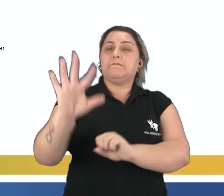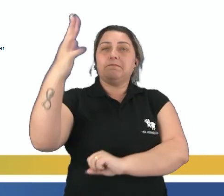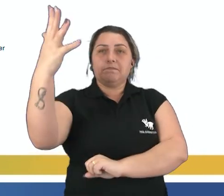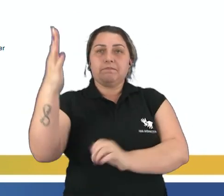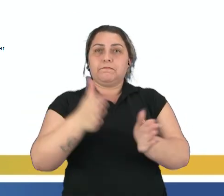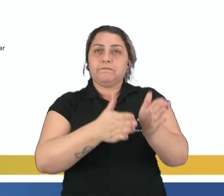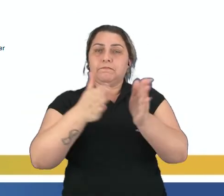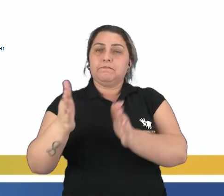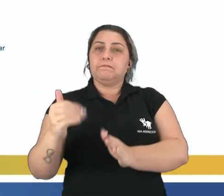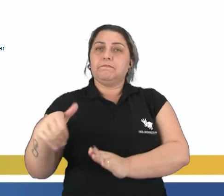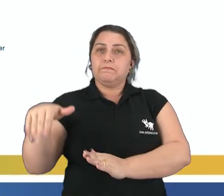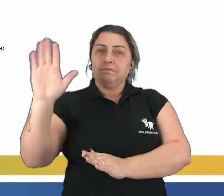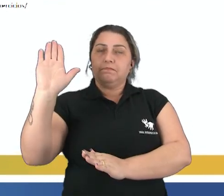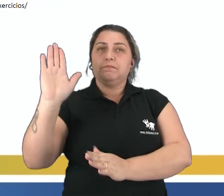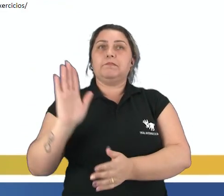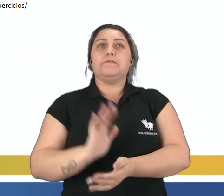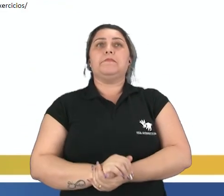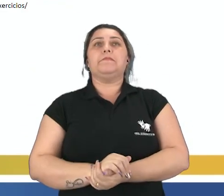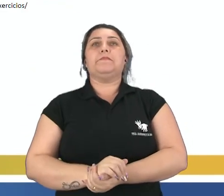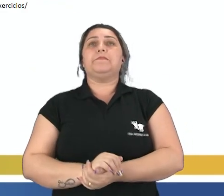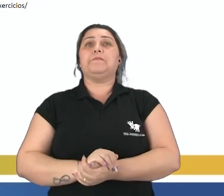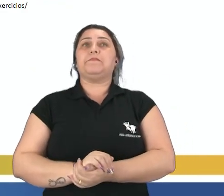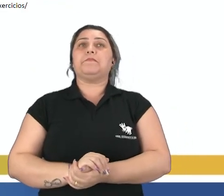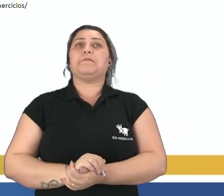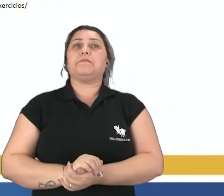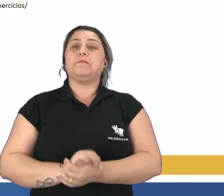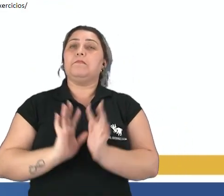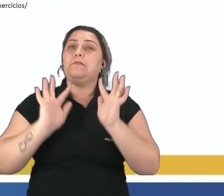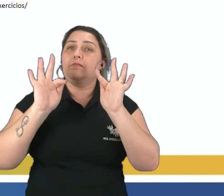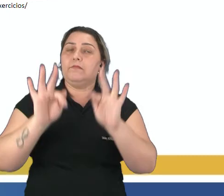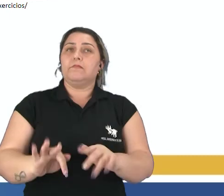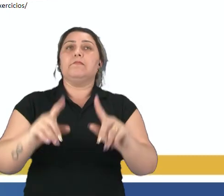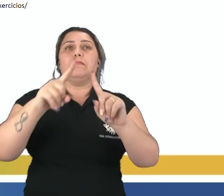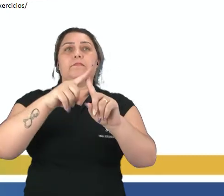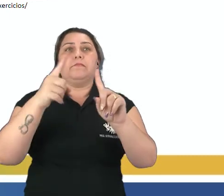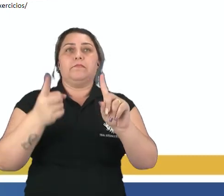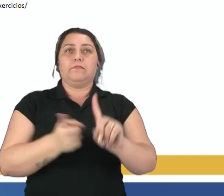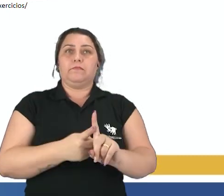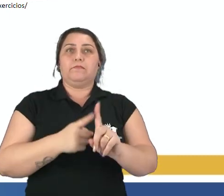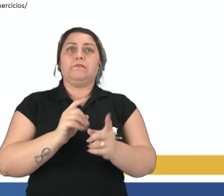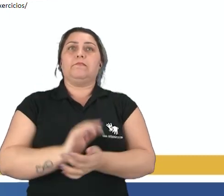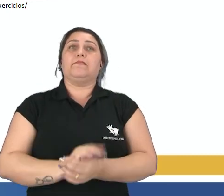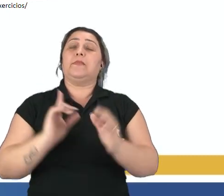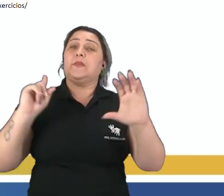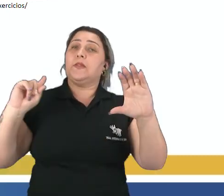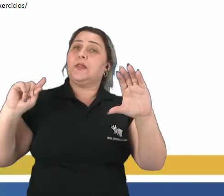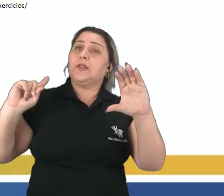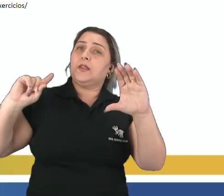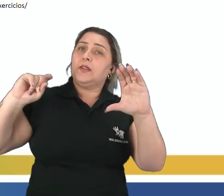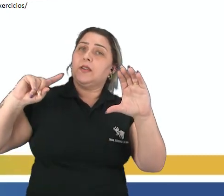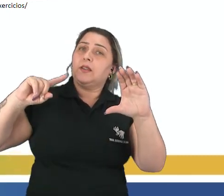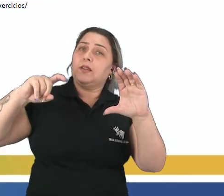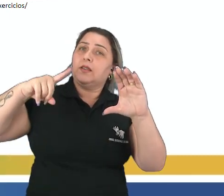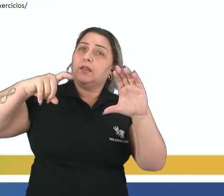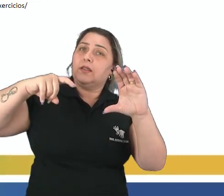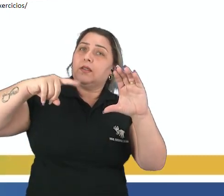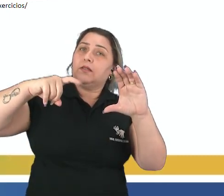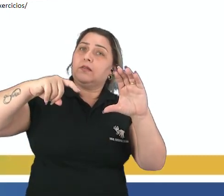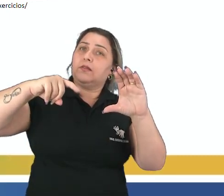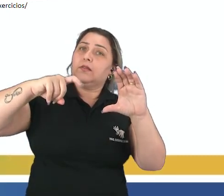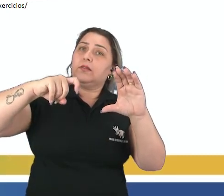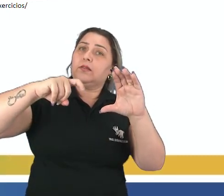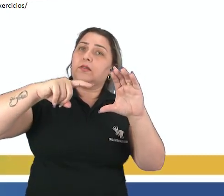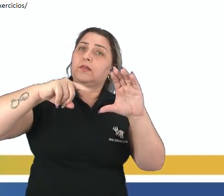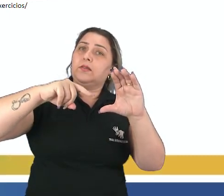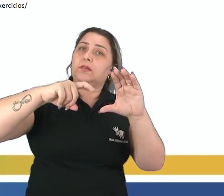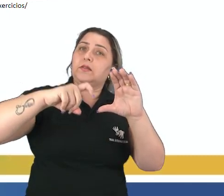período muito maior. E para a gente encerrar, a gente tem o processo de gravidez, que é